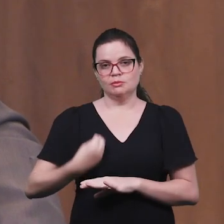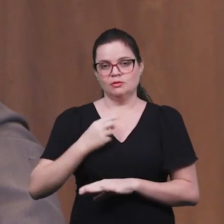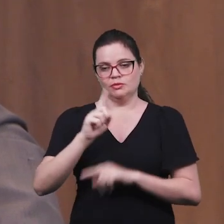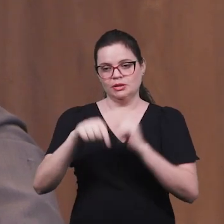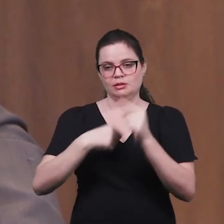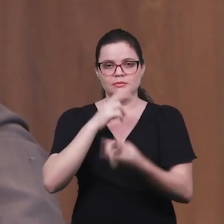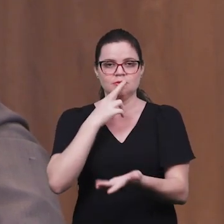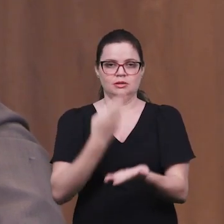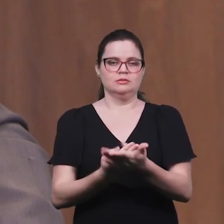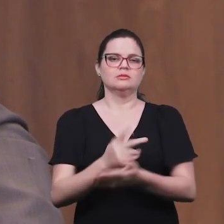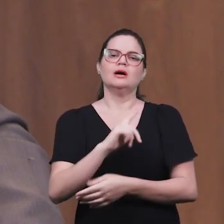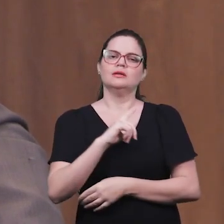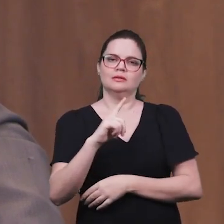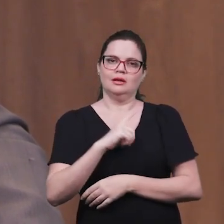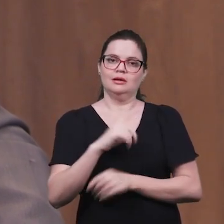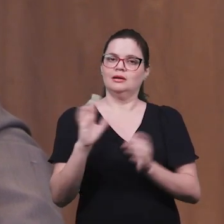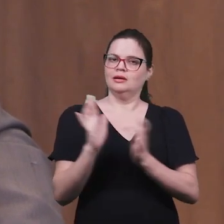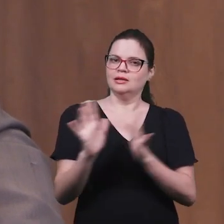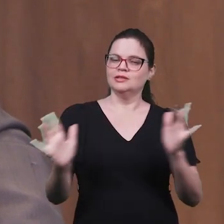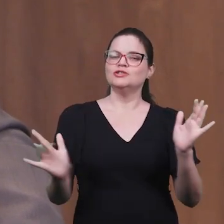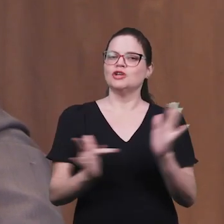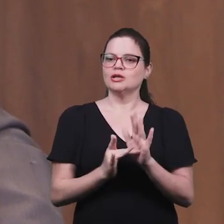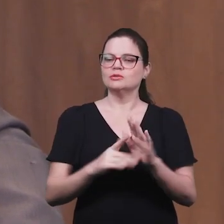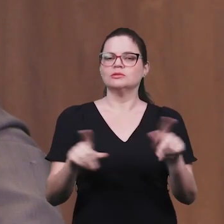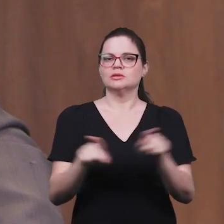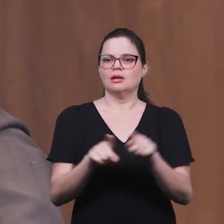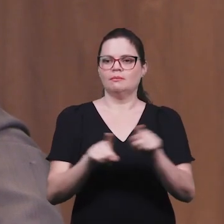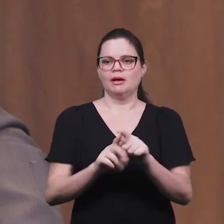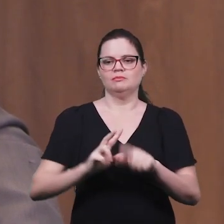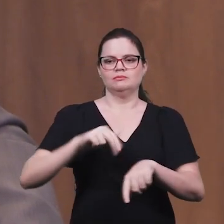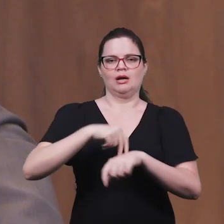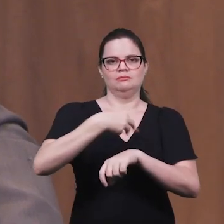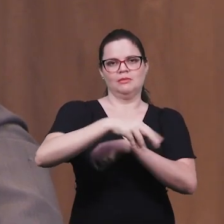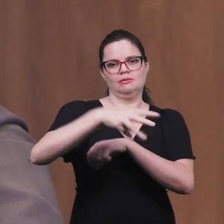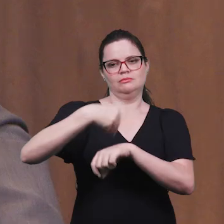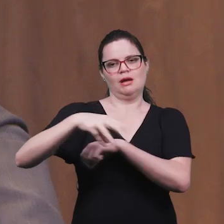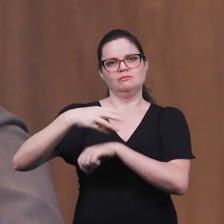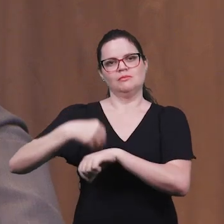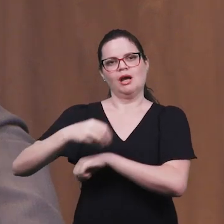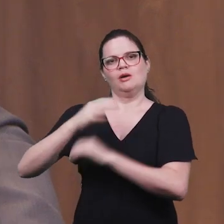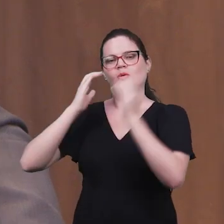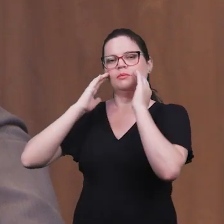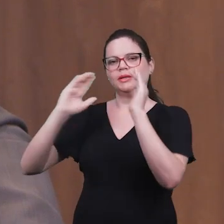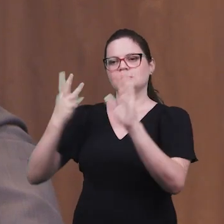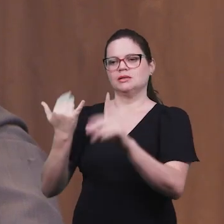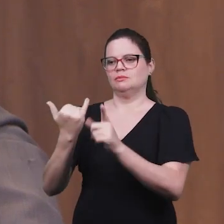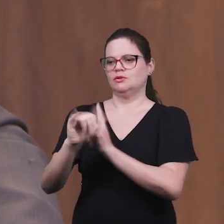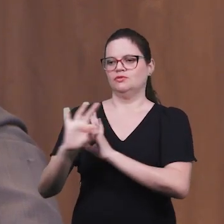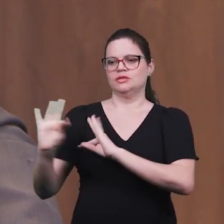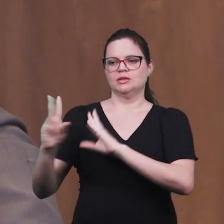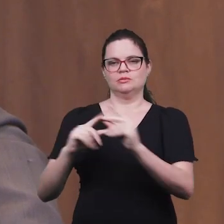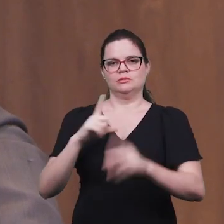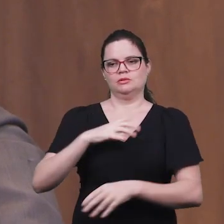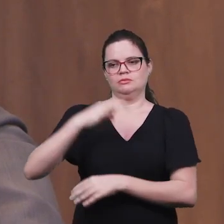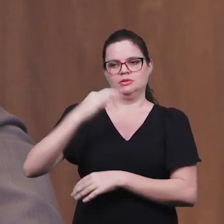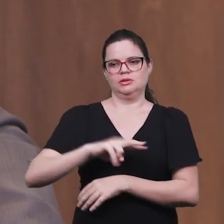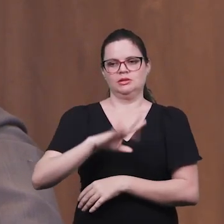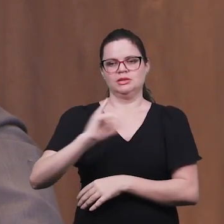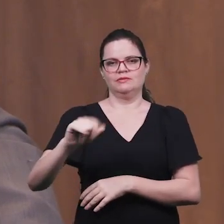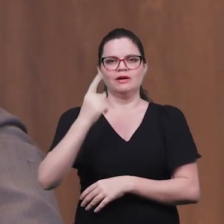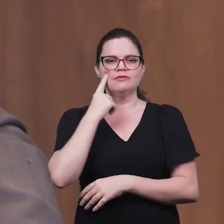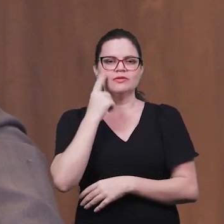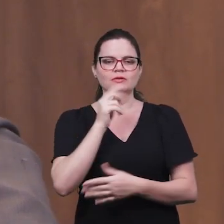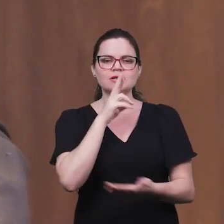traz resultados. E Jesus, aplicando a profecia na vida dele, ele certamente